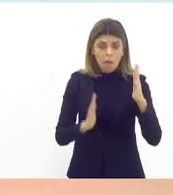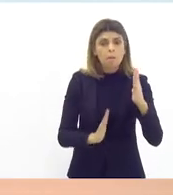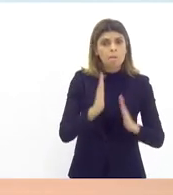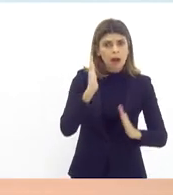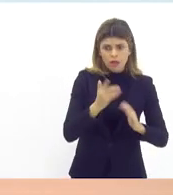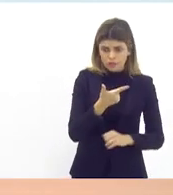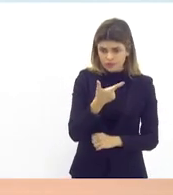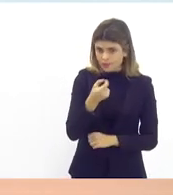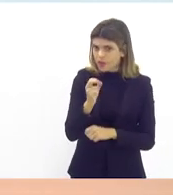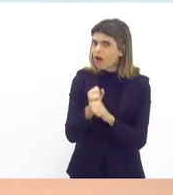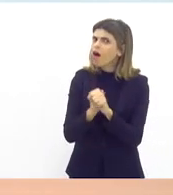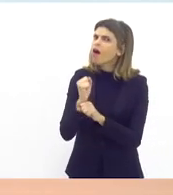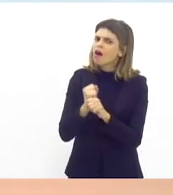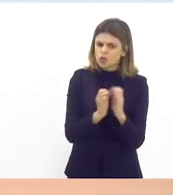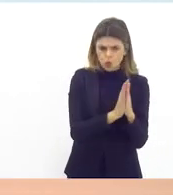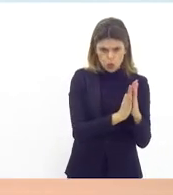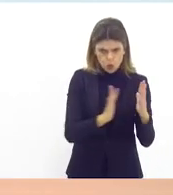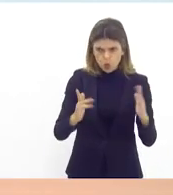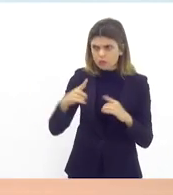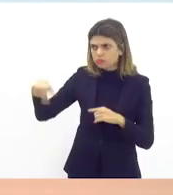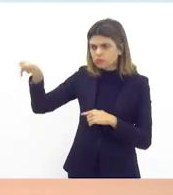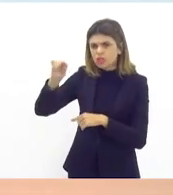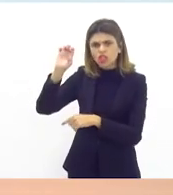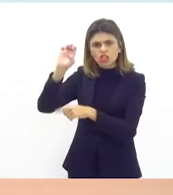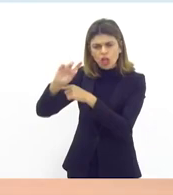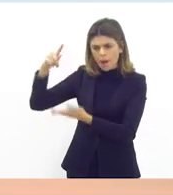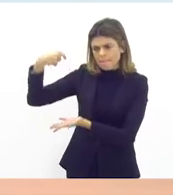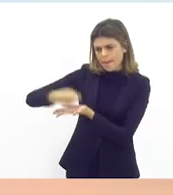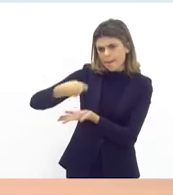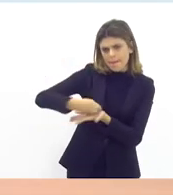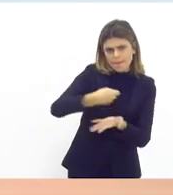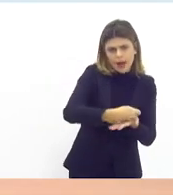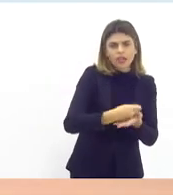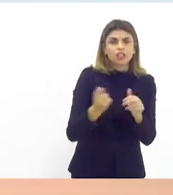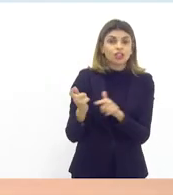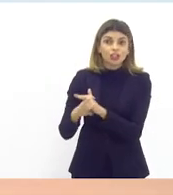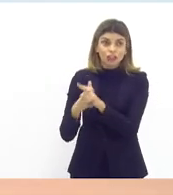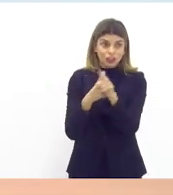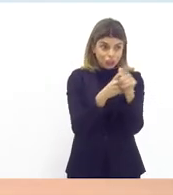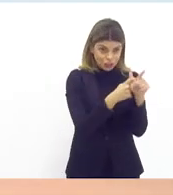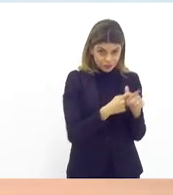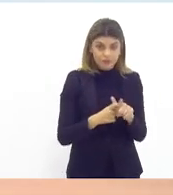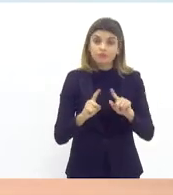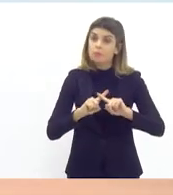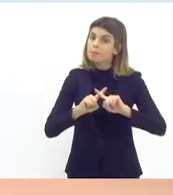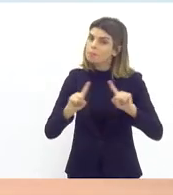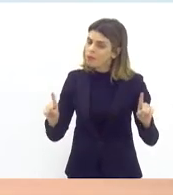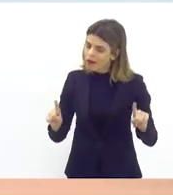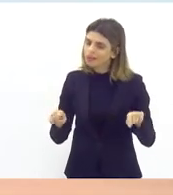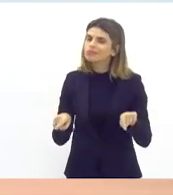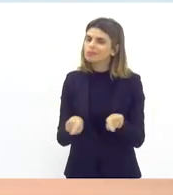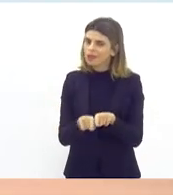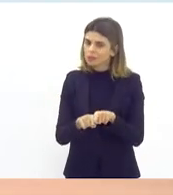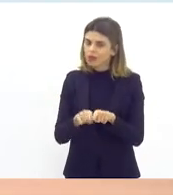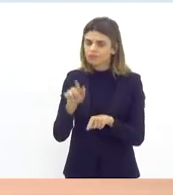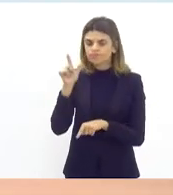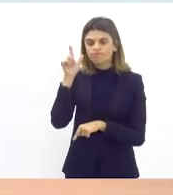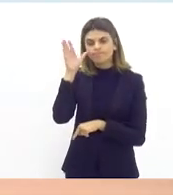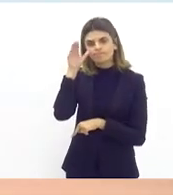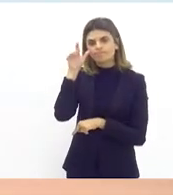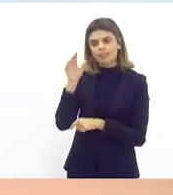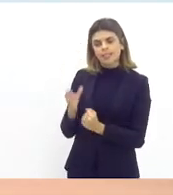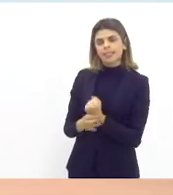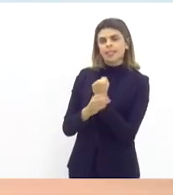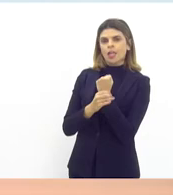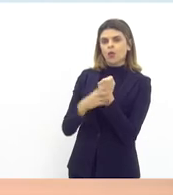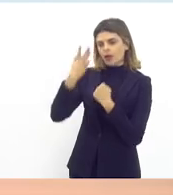de 20 anos, para que os estados possam quitar essa dívida que eles têm, mas, ao mesmo tempo, se dá segurança para as empresas que têm os